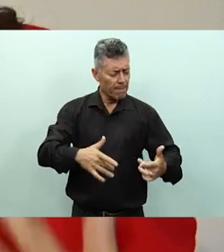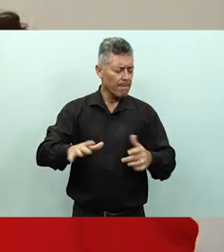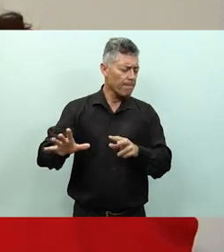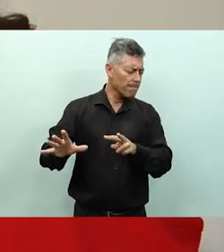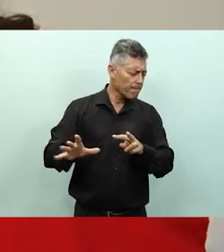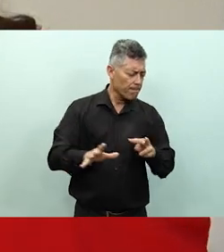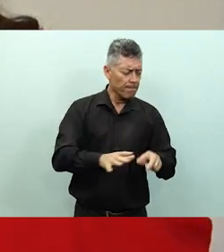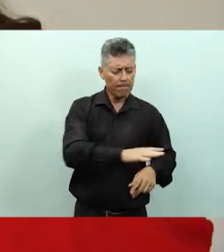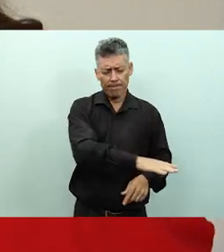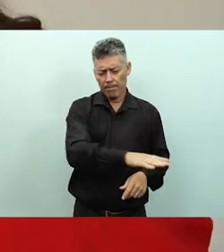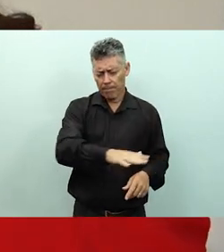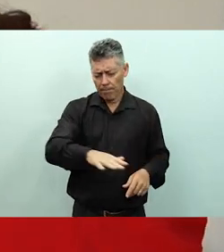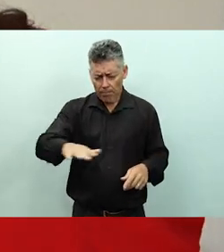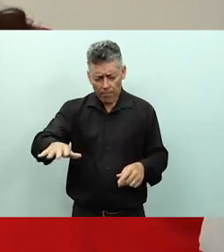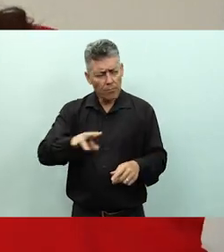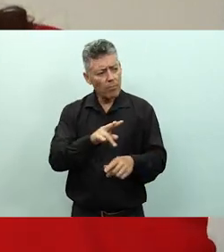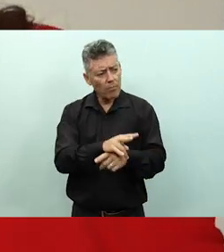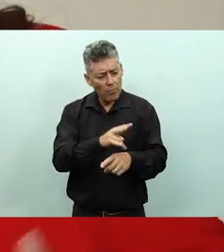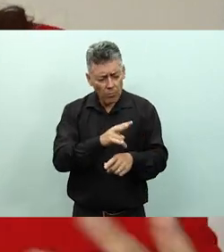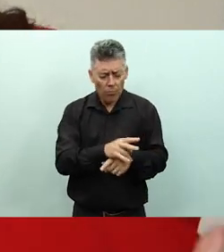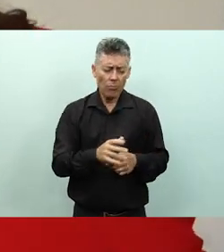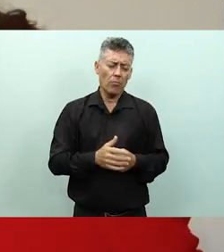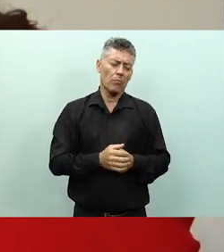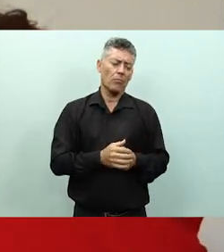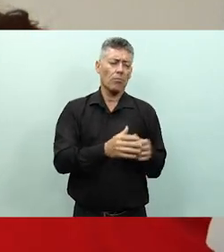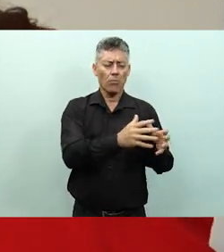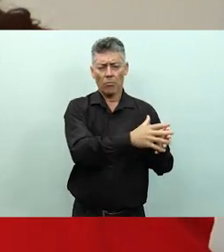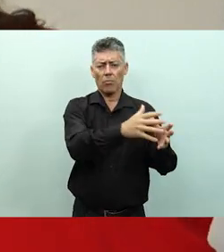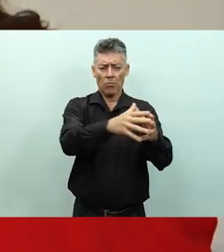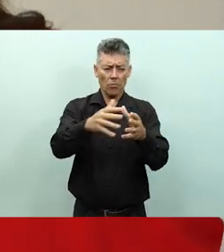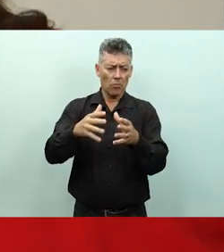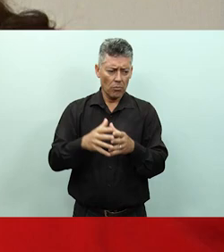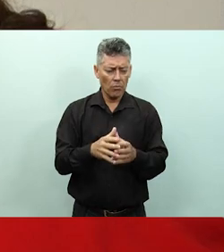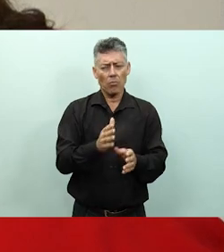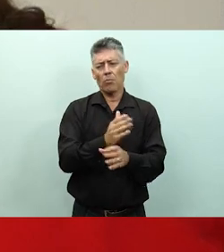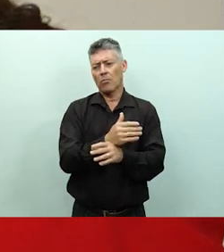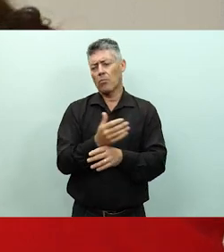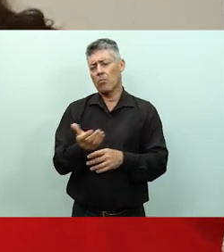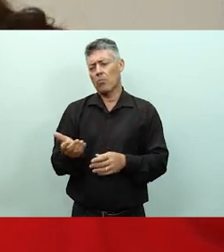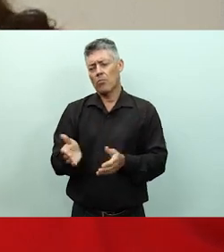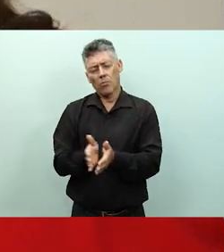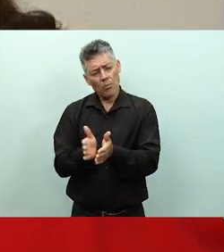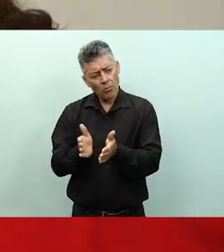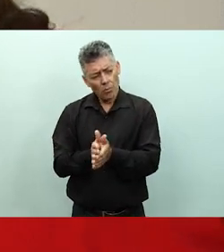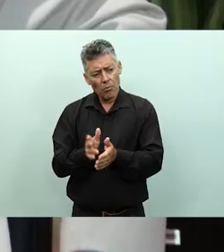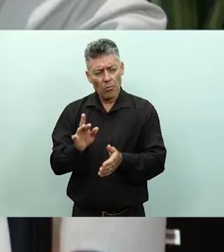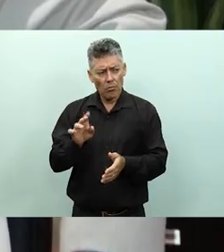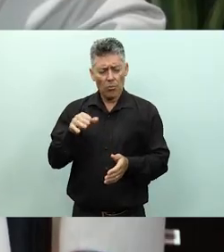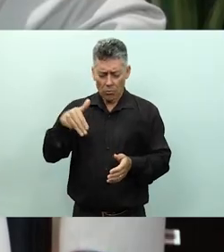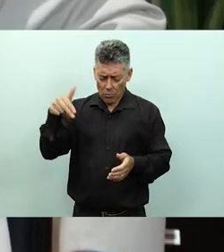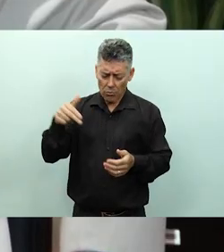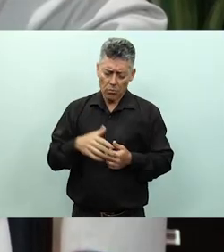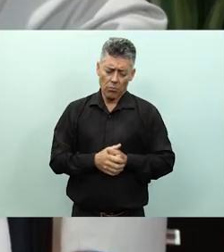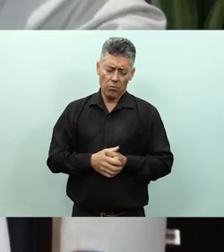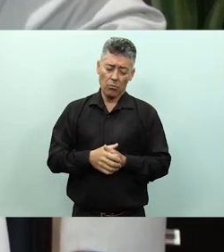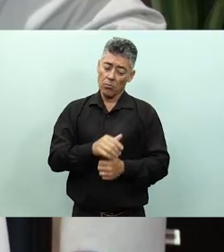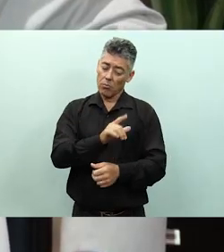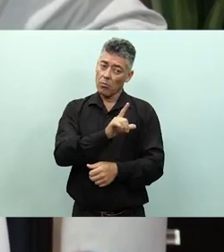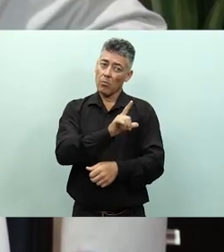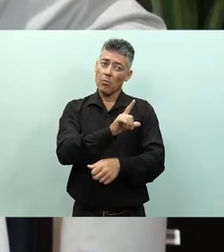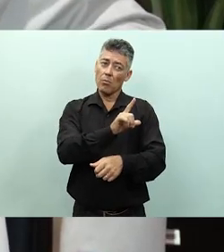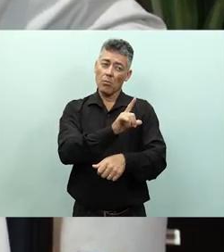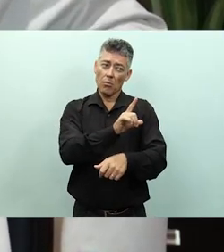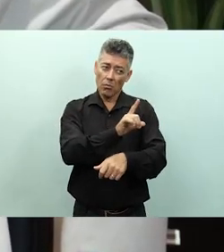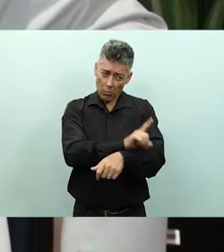apoio à infância, à adolescência e às comunidades mais vulneráveis de Natal e do Rio Grande do Norte. No governo da Vozê, ela